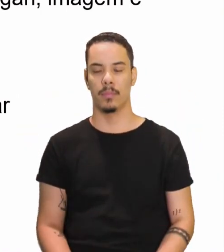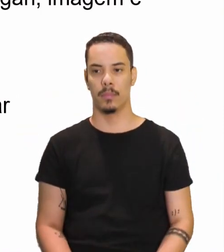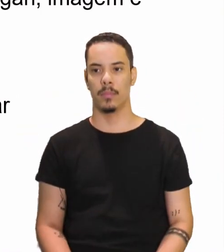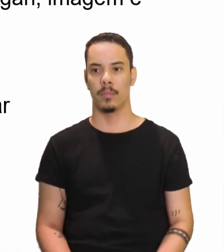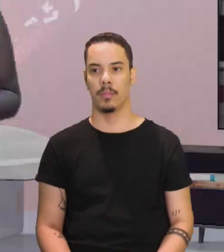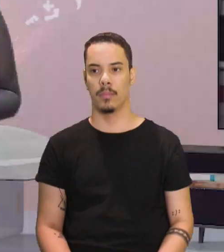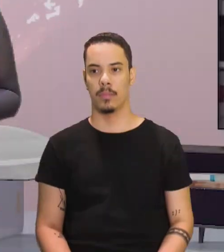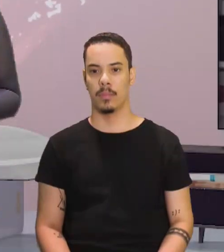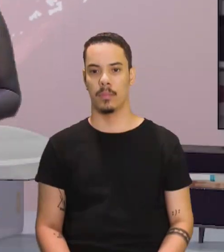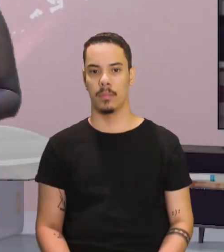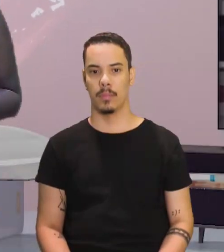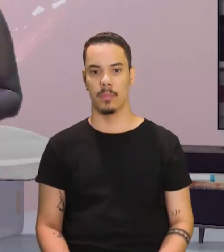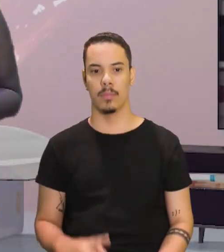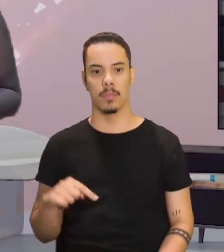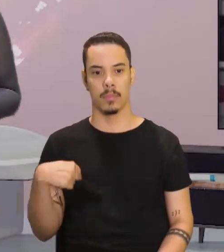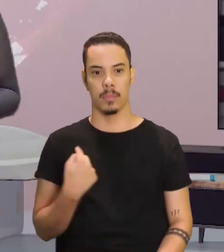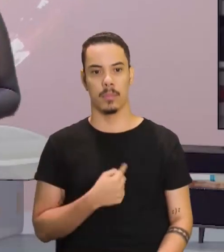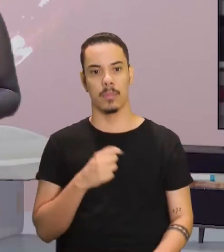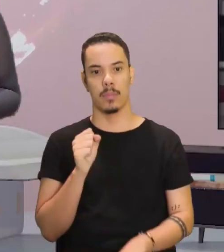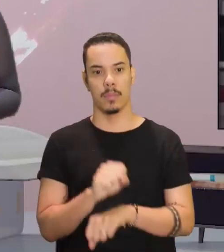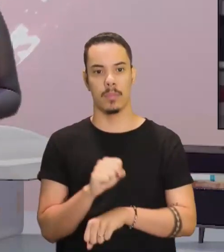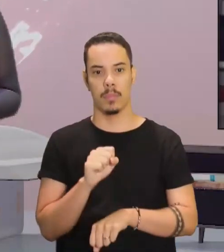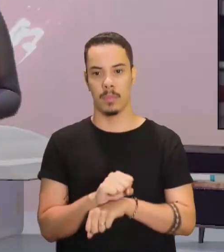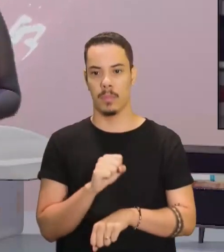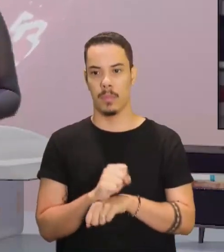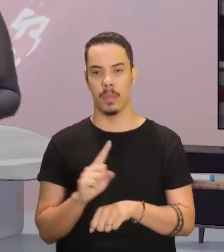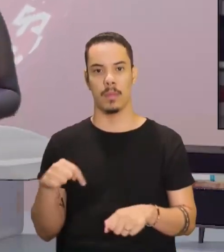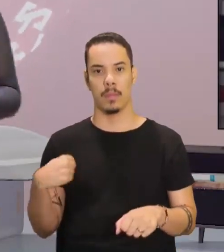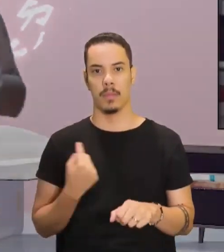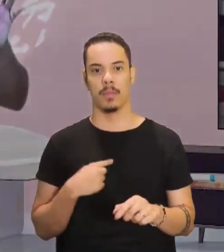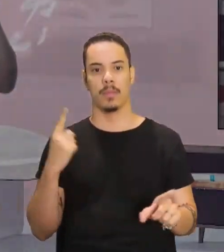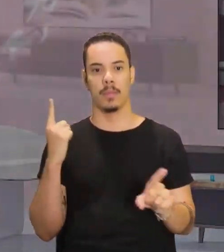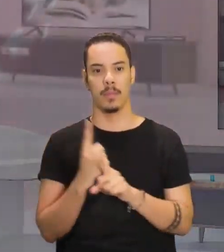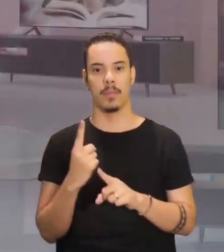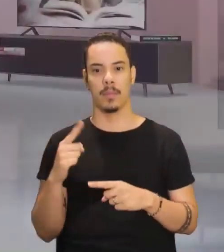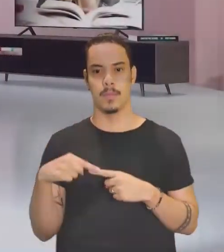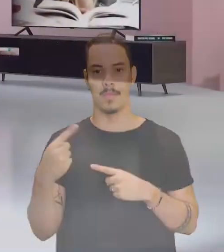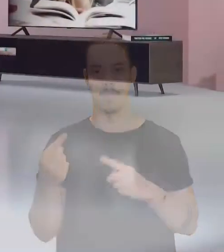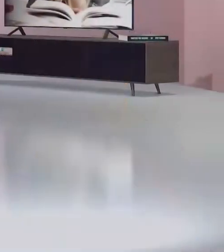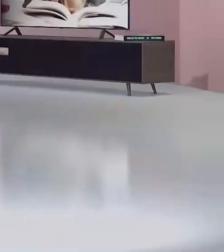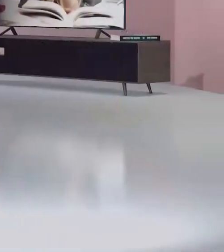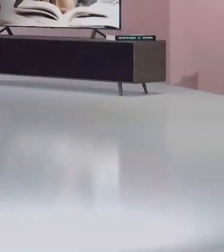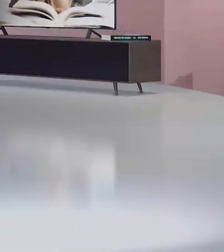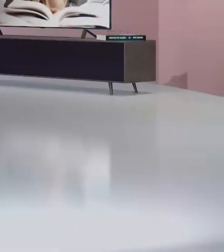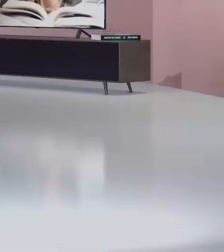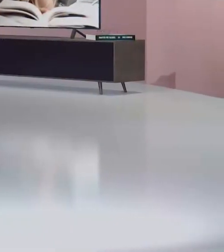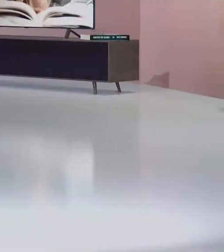aguardar direitinho aí o seu trabalho e beleza, a gente se vê numa próxima. Até lá.